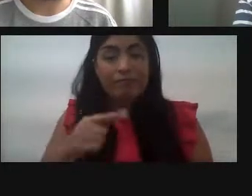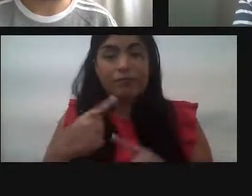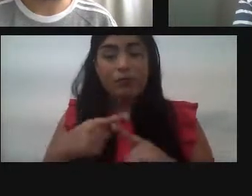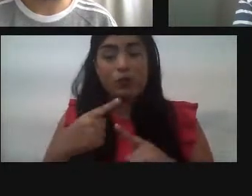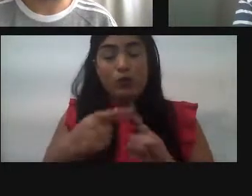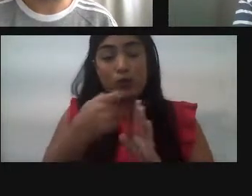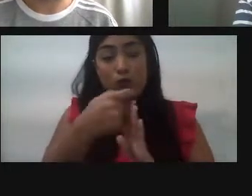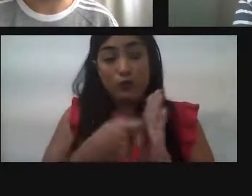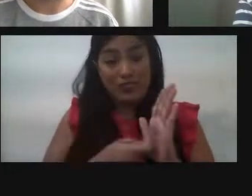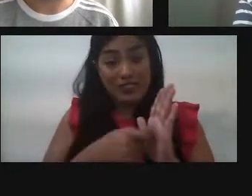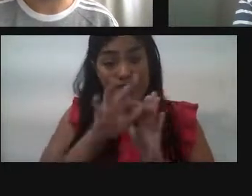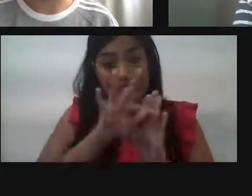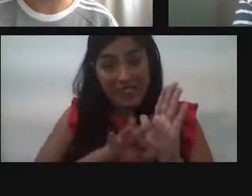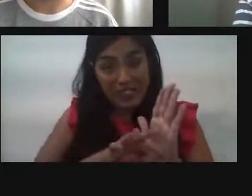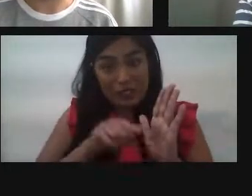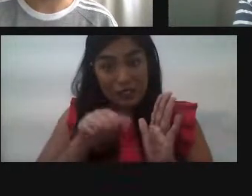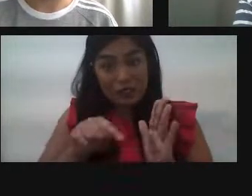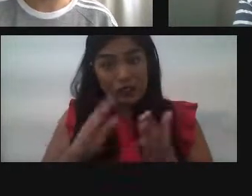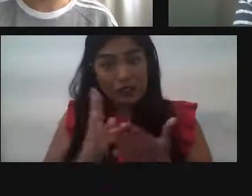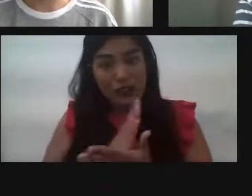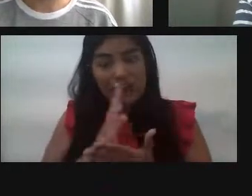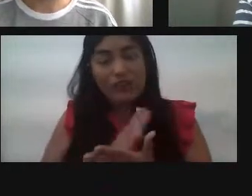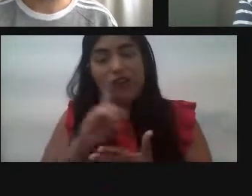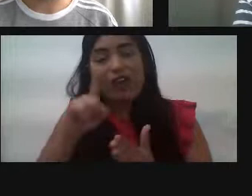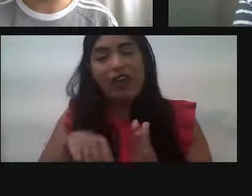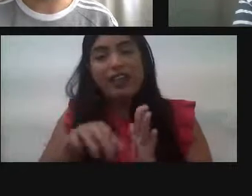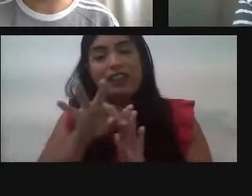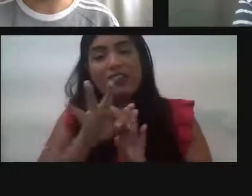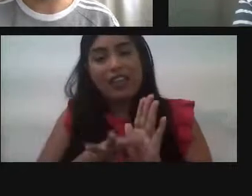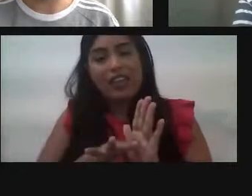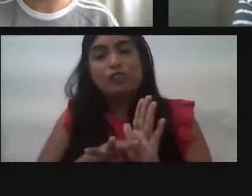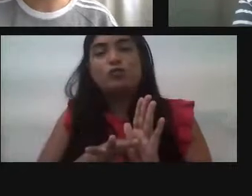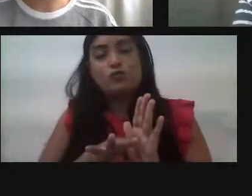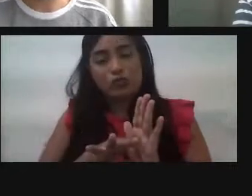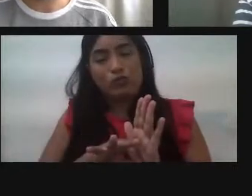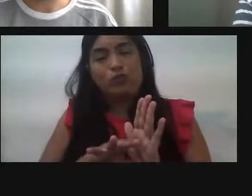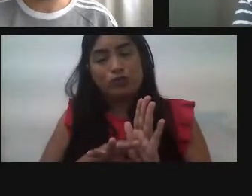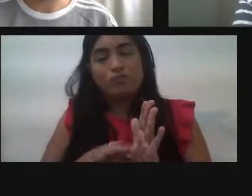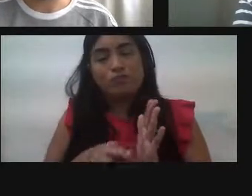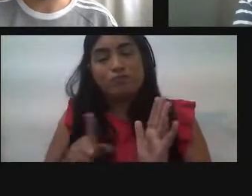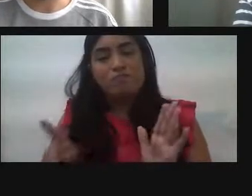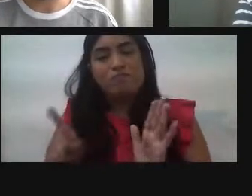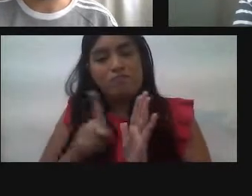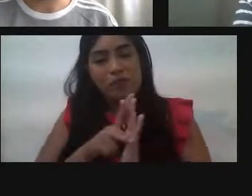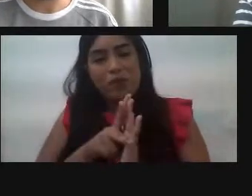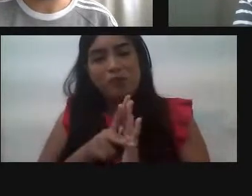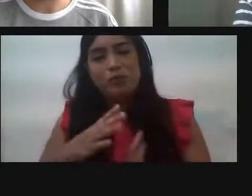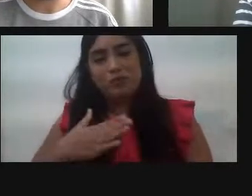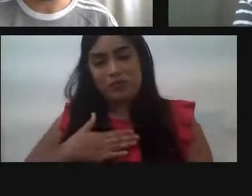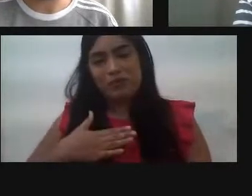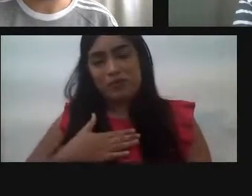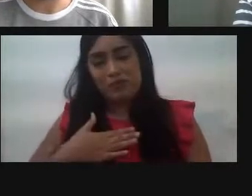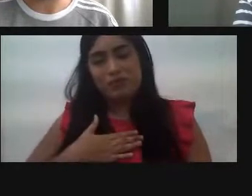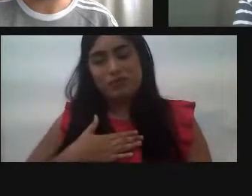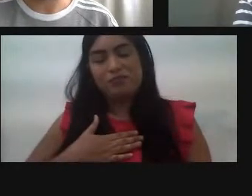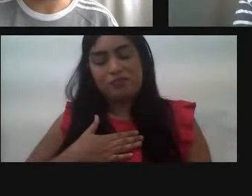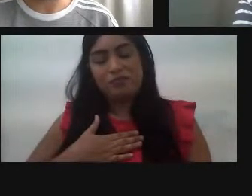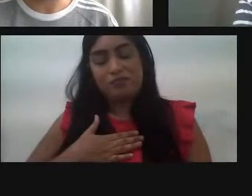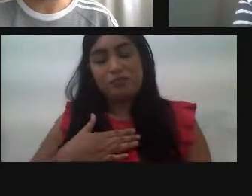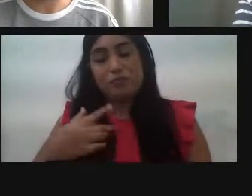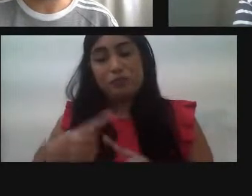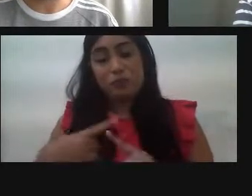compõem o livro são textos muito prediletos meus. Eu que tenho